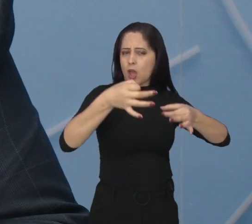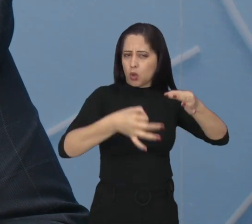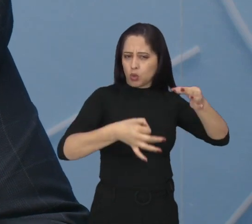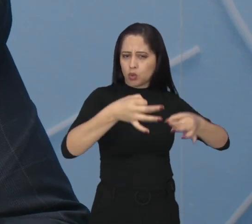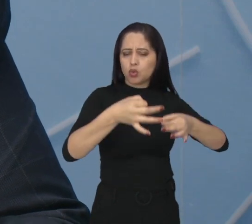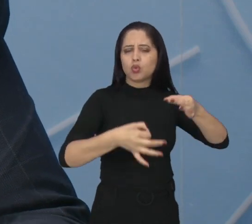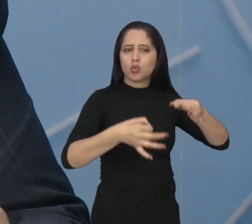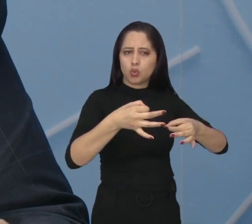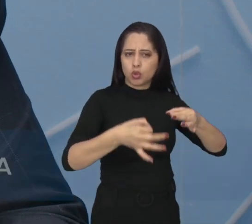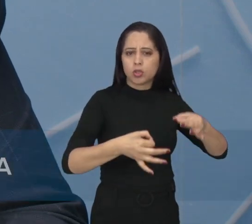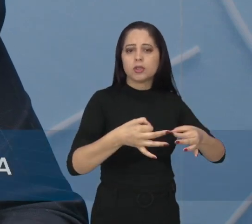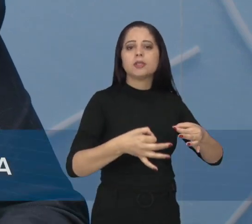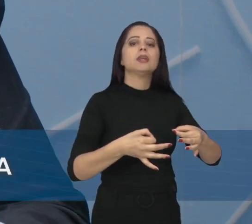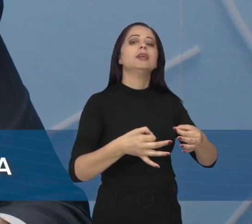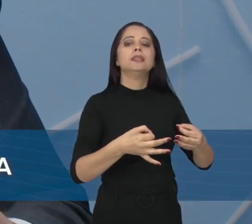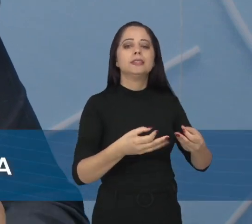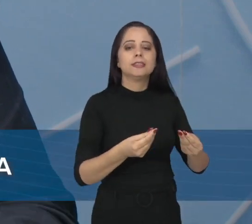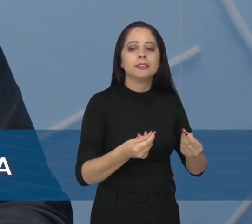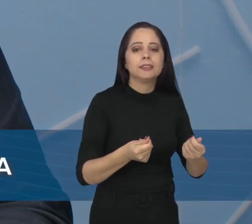está se